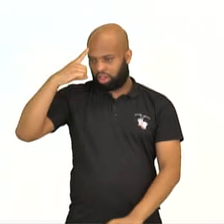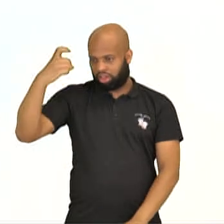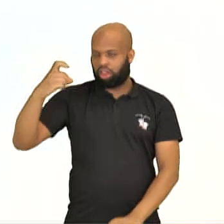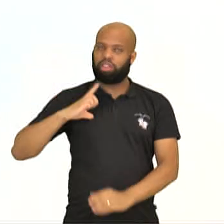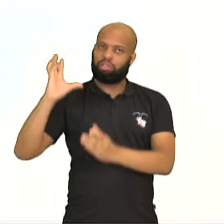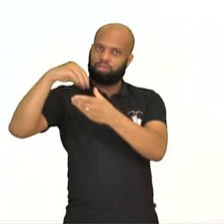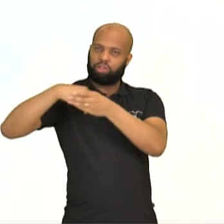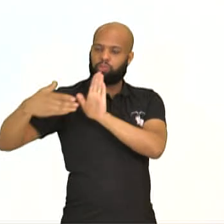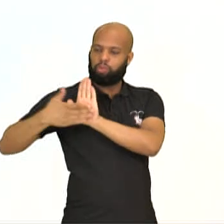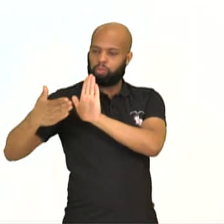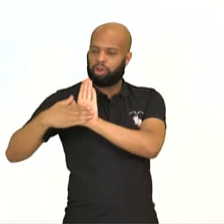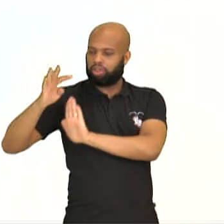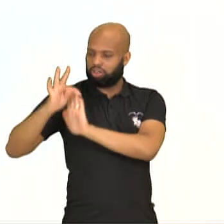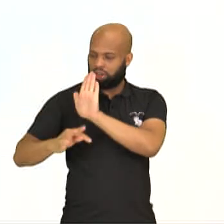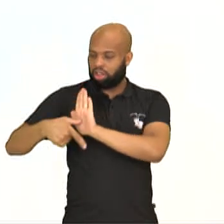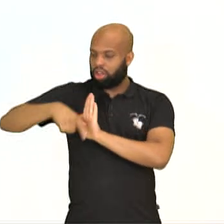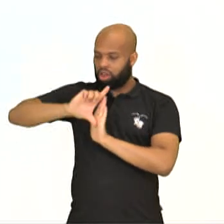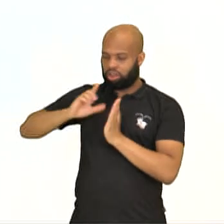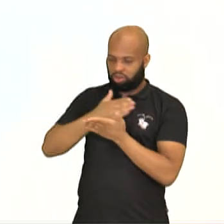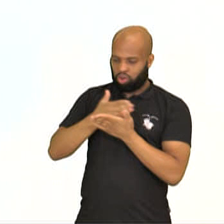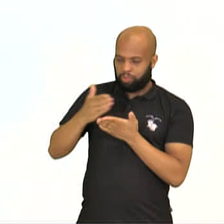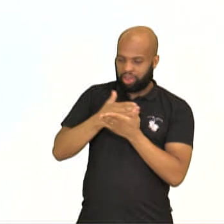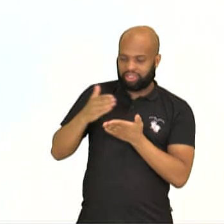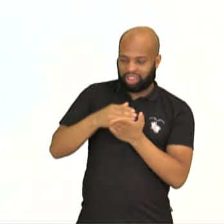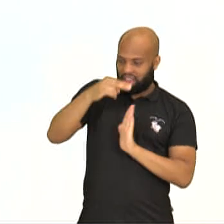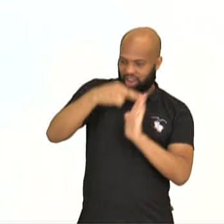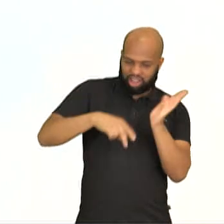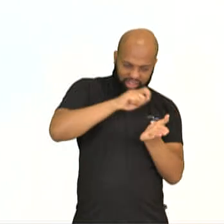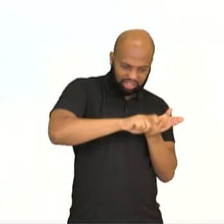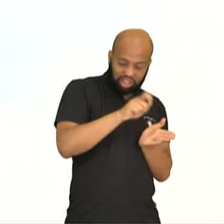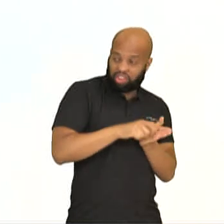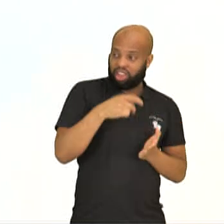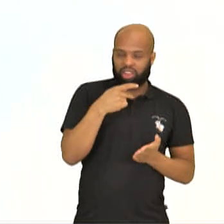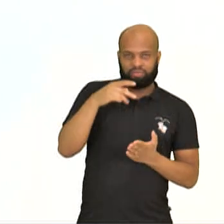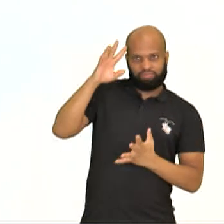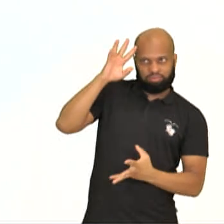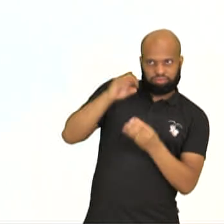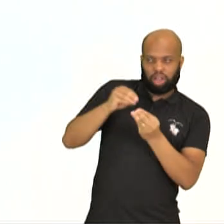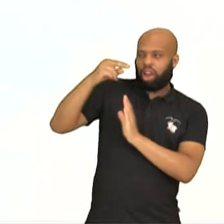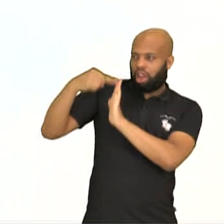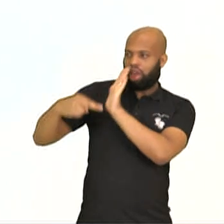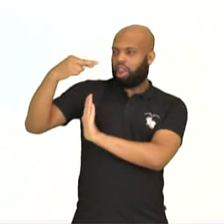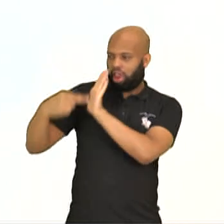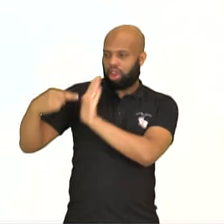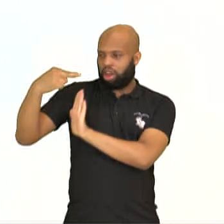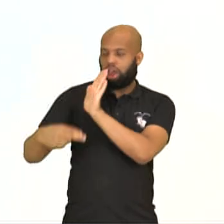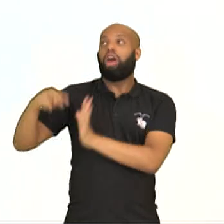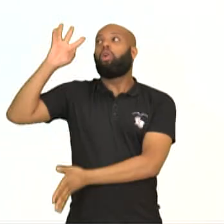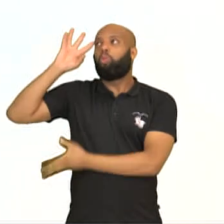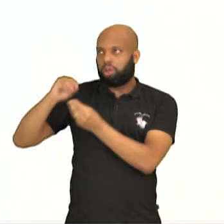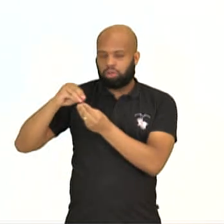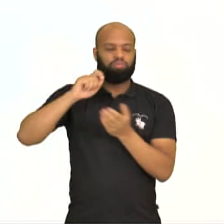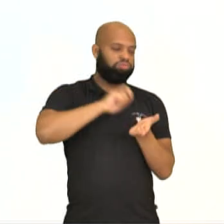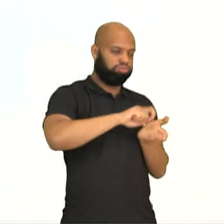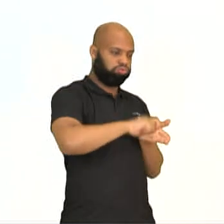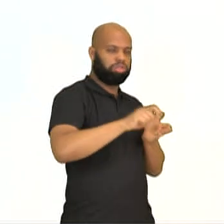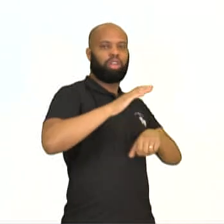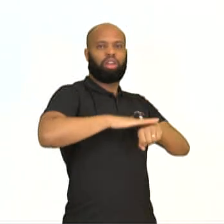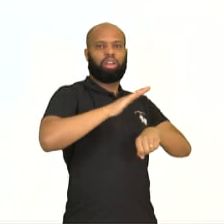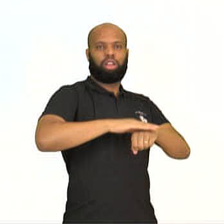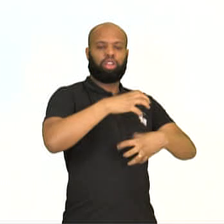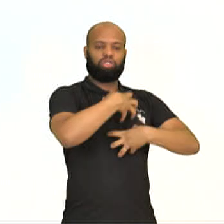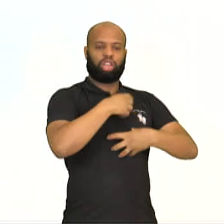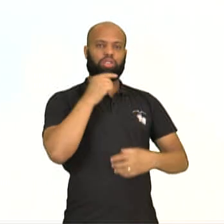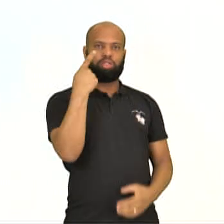texto. Antes de começar a paráfrase, leia quantas vezes forem necessárias para a compreensão. A primeira